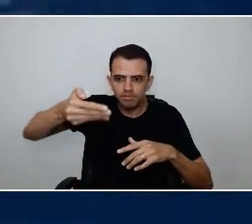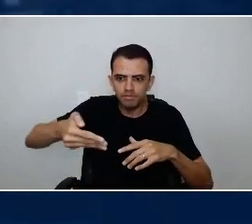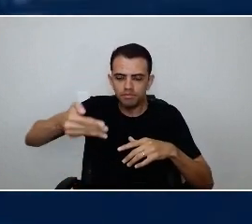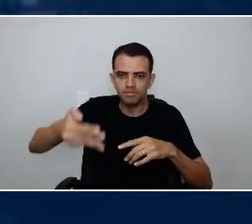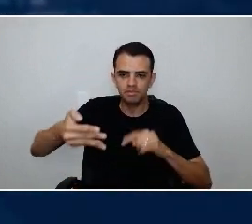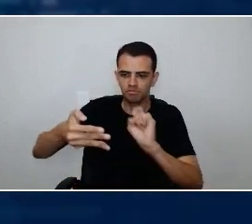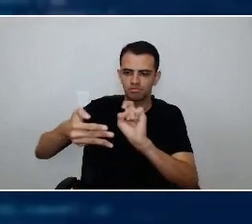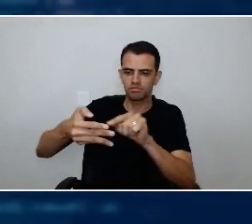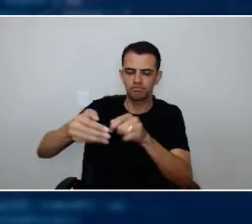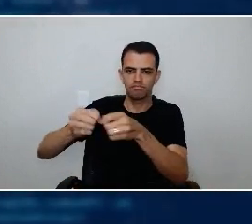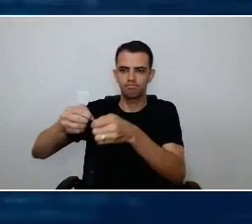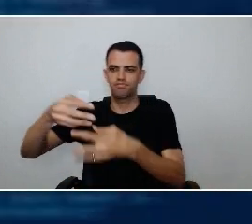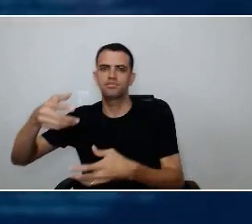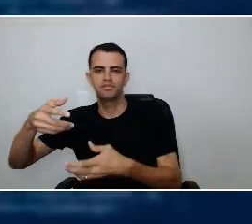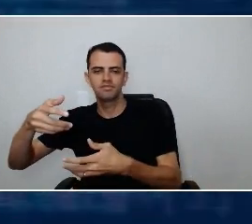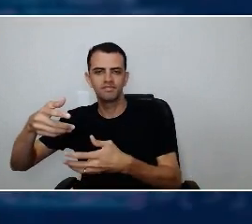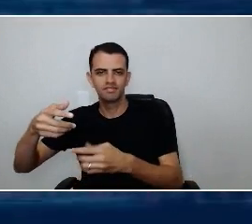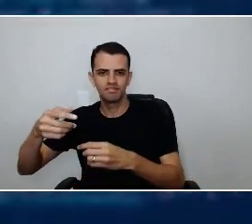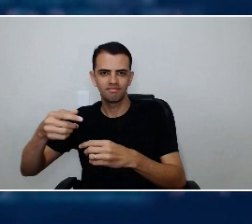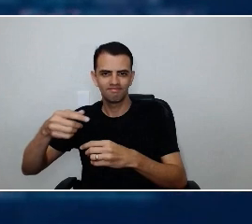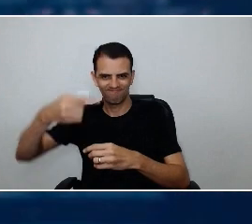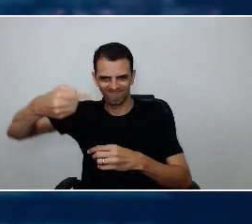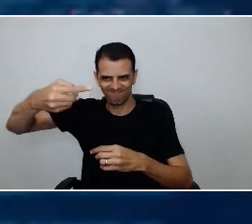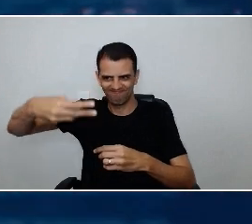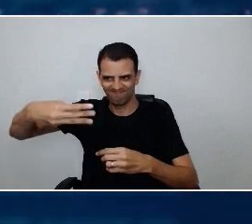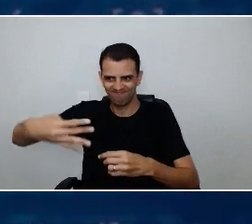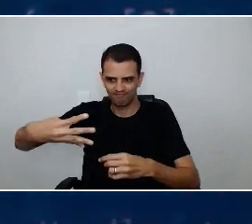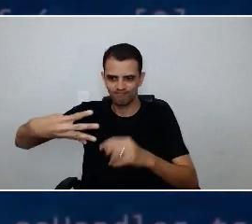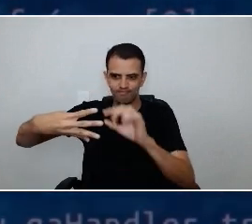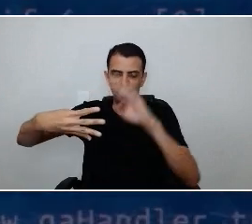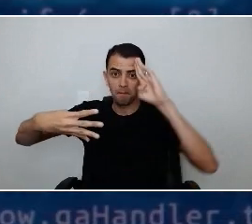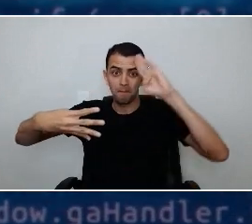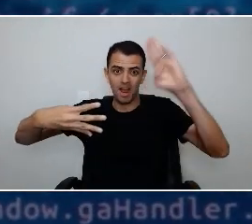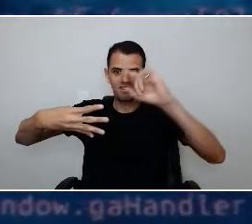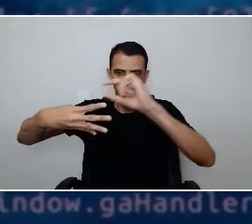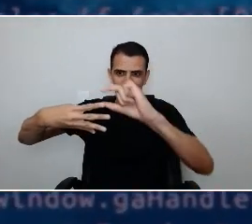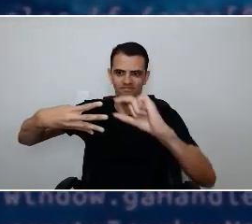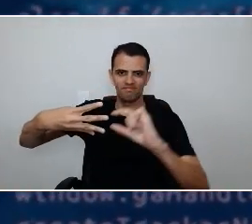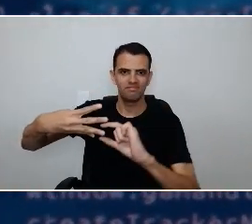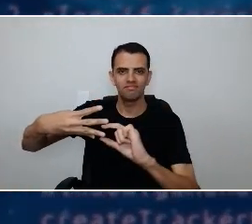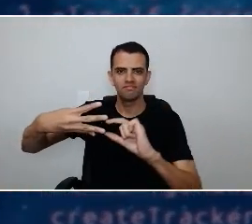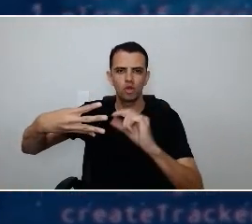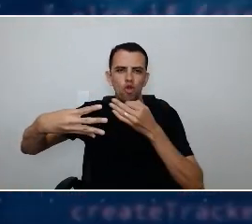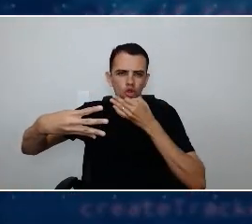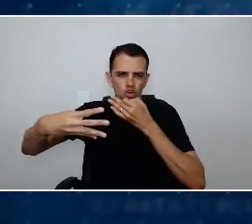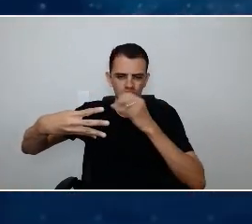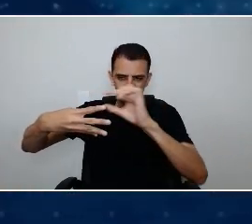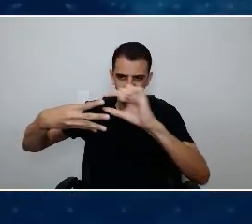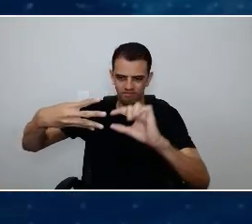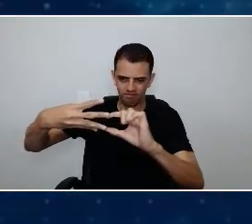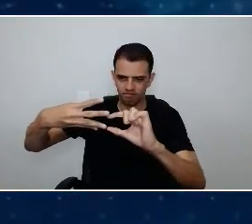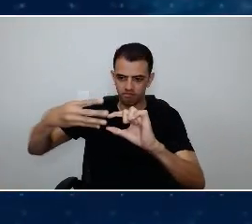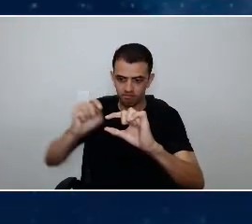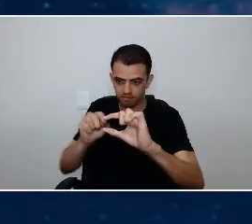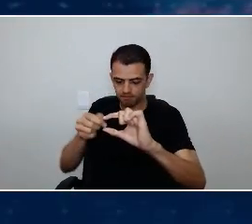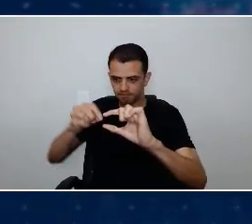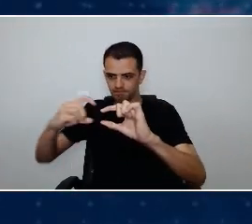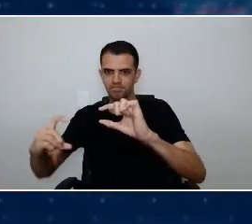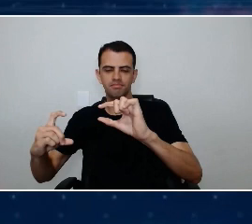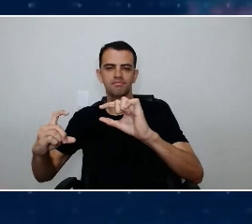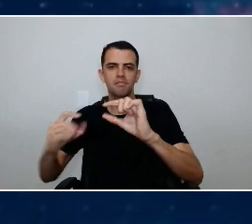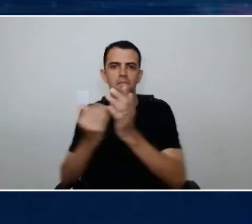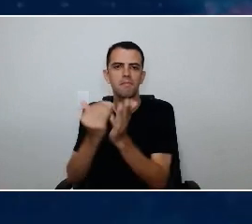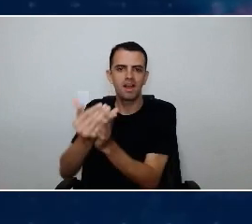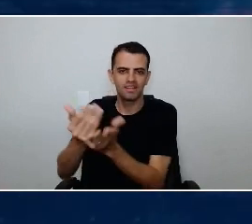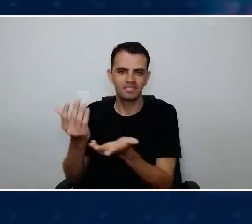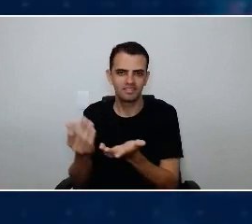perceba que a gente observar a carga de trabalho faz toda a diferença na modelagem Então